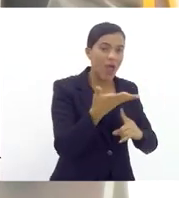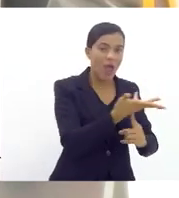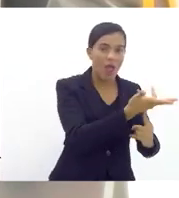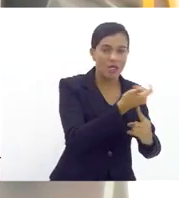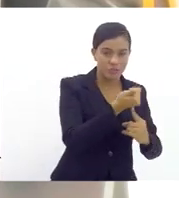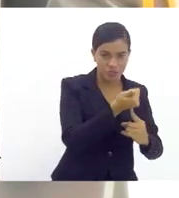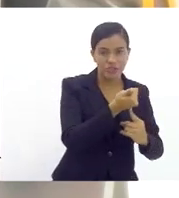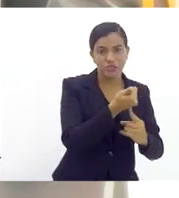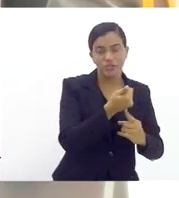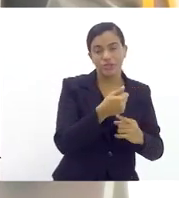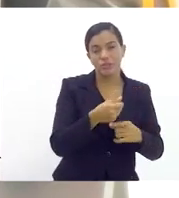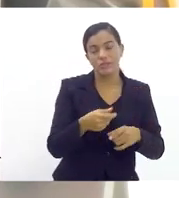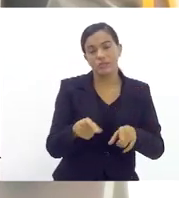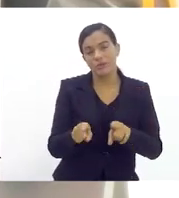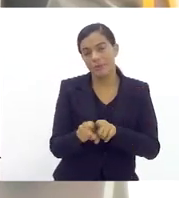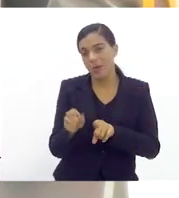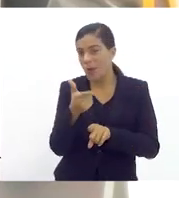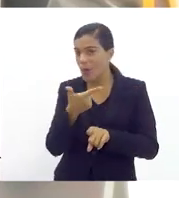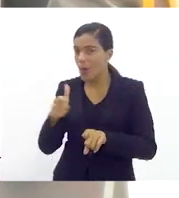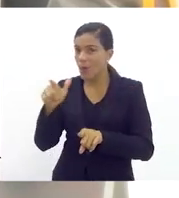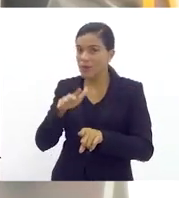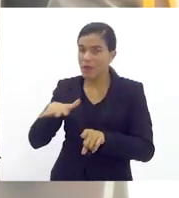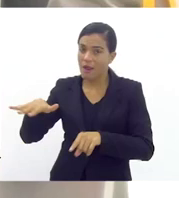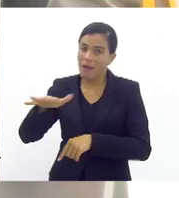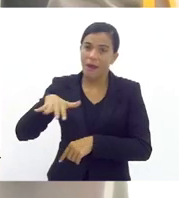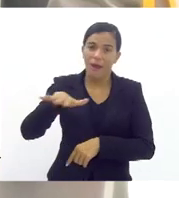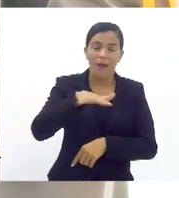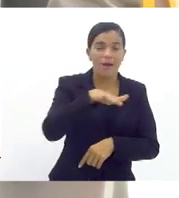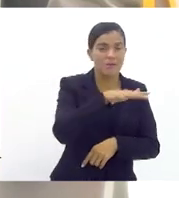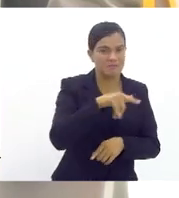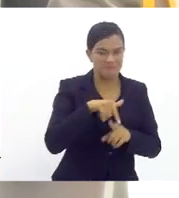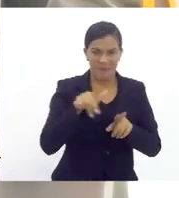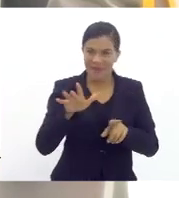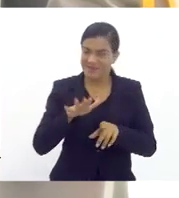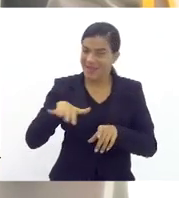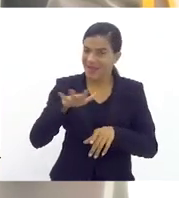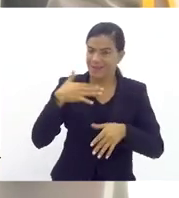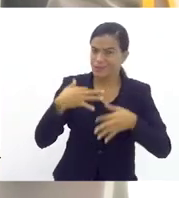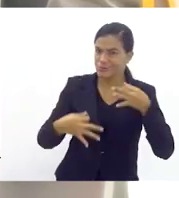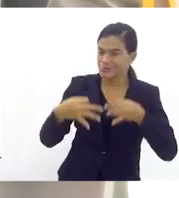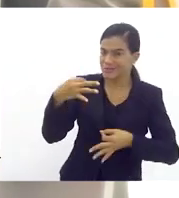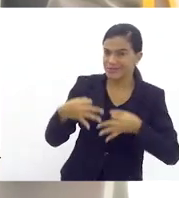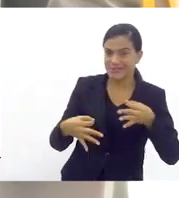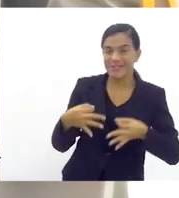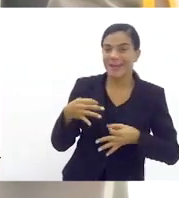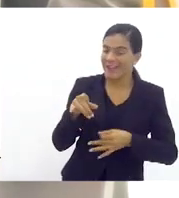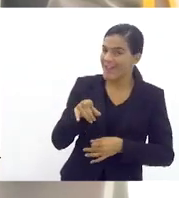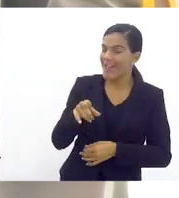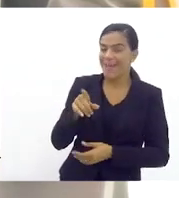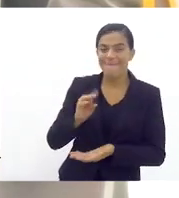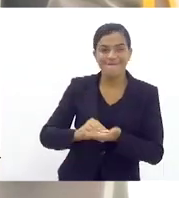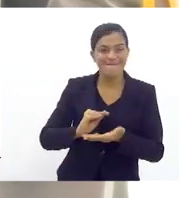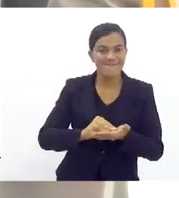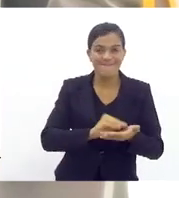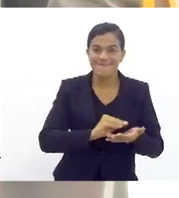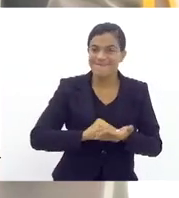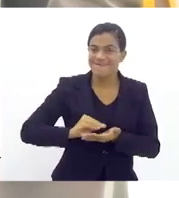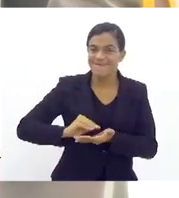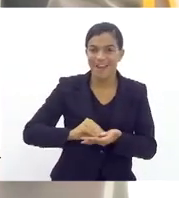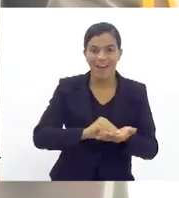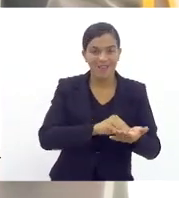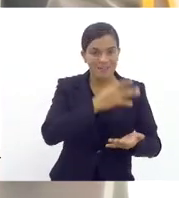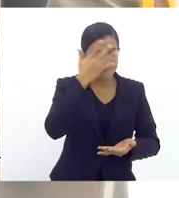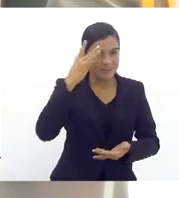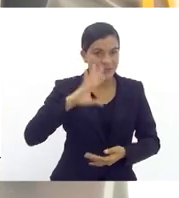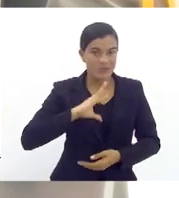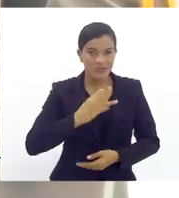artística e outras áreas afins, mas jurídicas a área jurídica é muito carente de pessoas